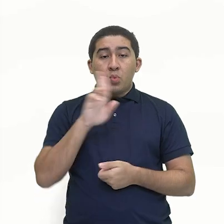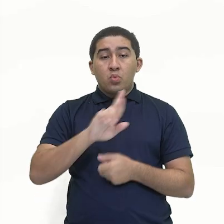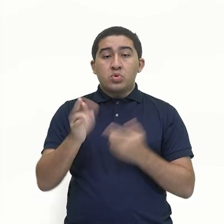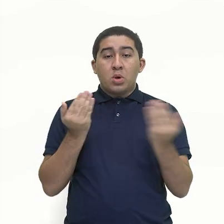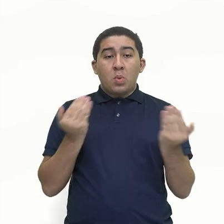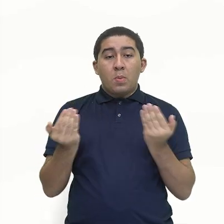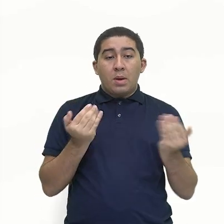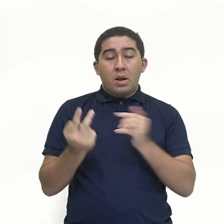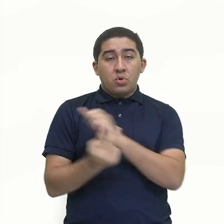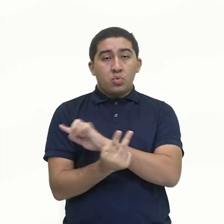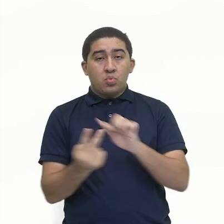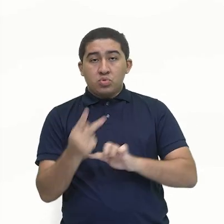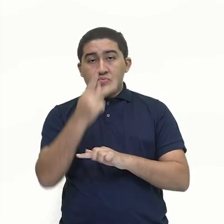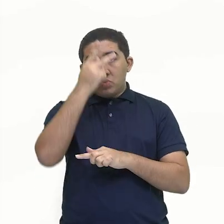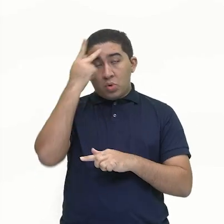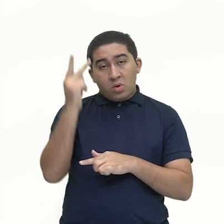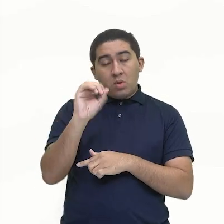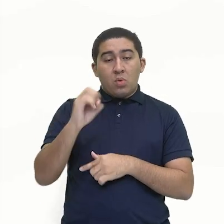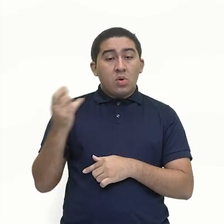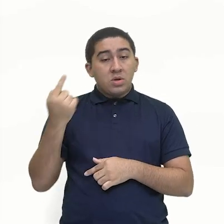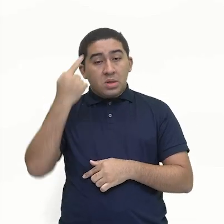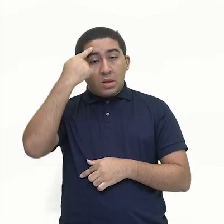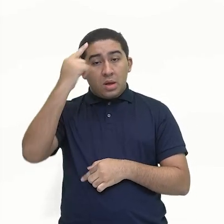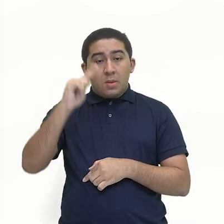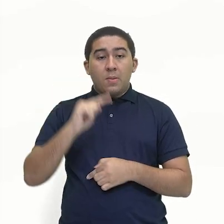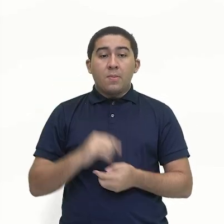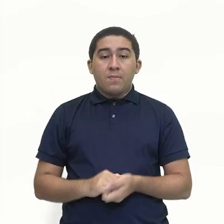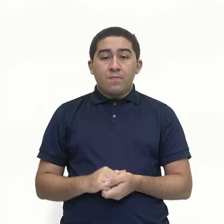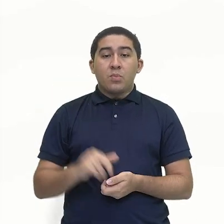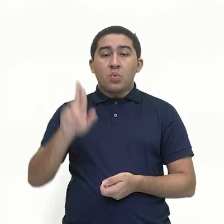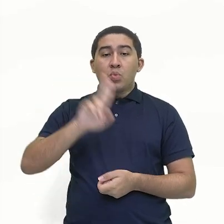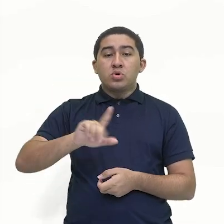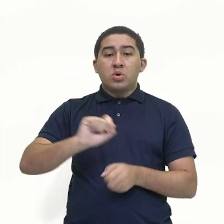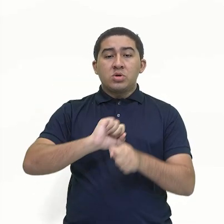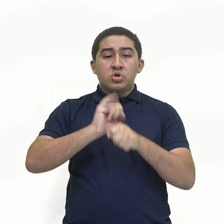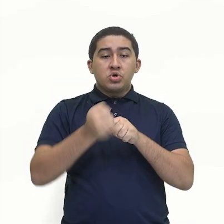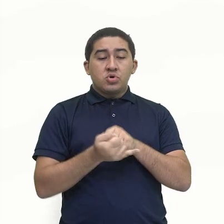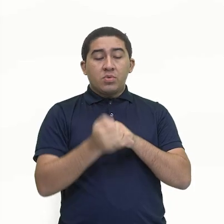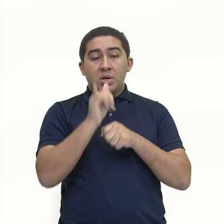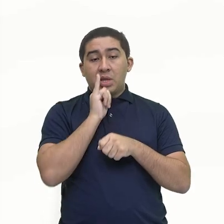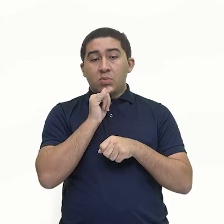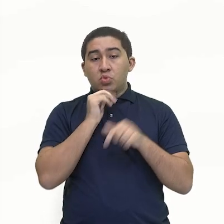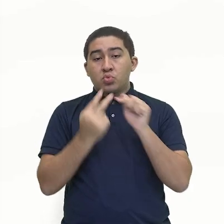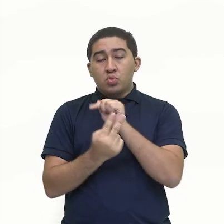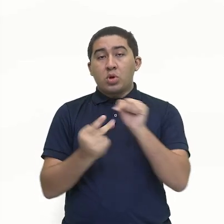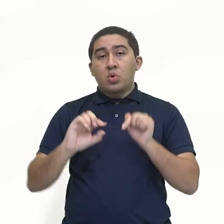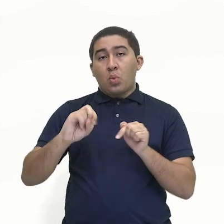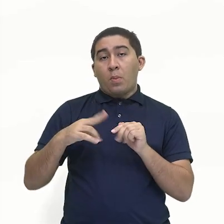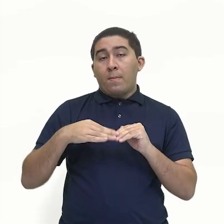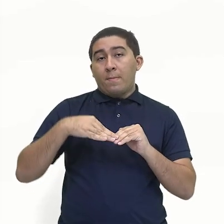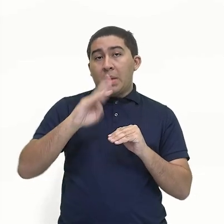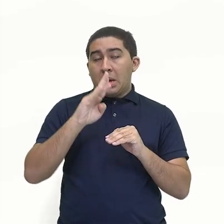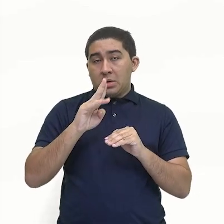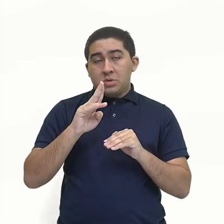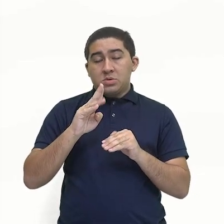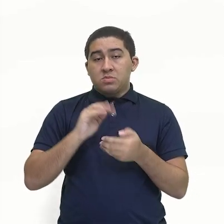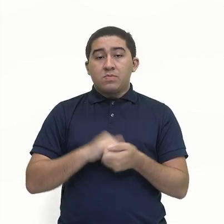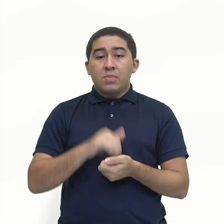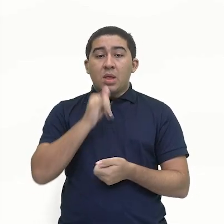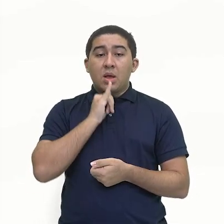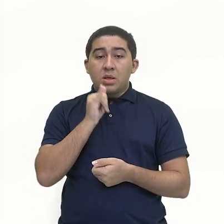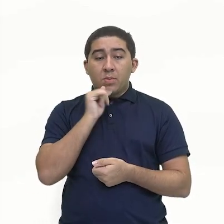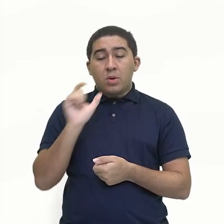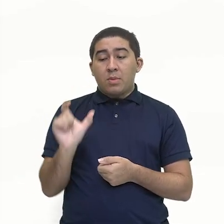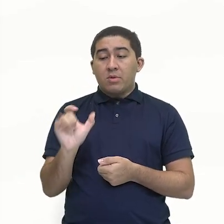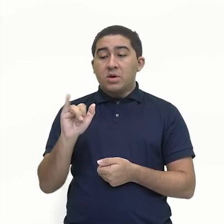duas coisas, pessoas ou ideias. Aplica-se a adjetivos com 2 ou mais sílabas. Exemplo,